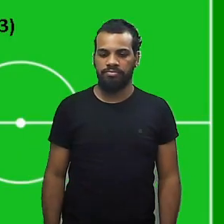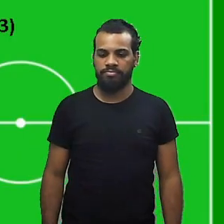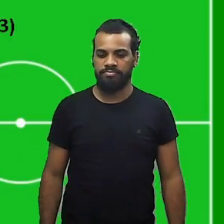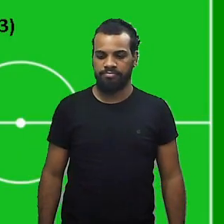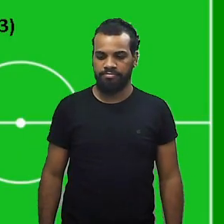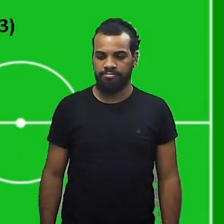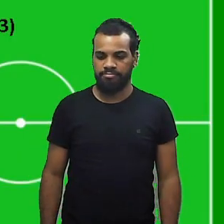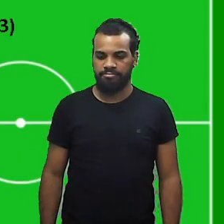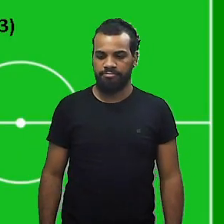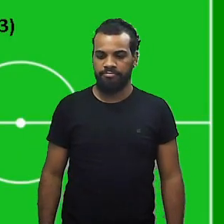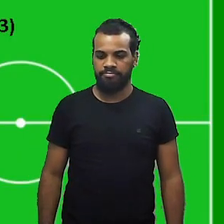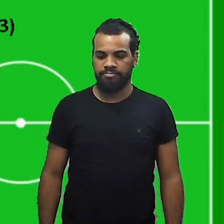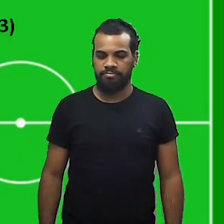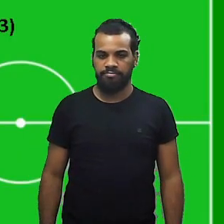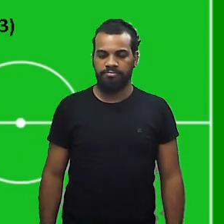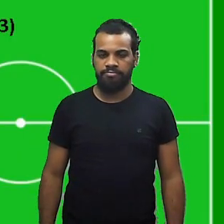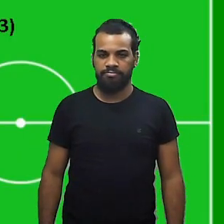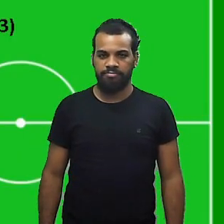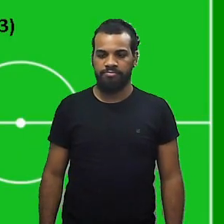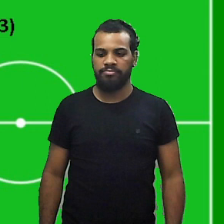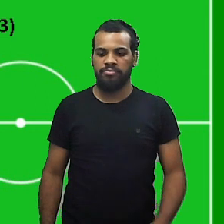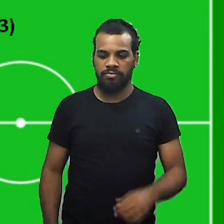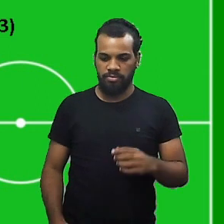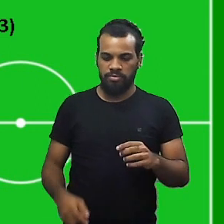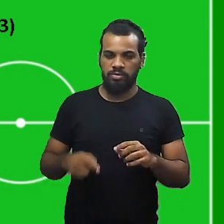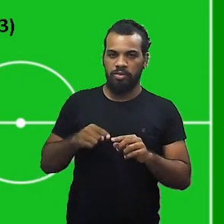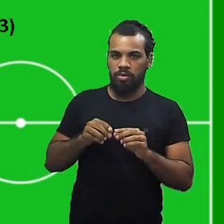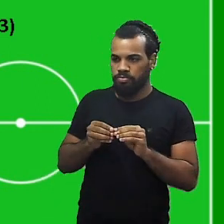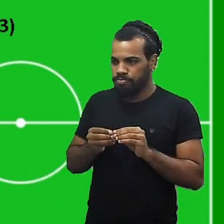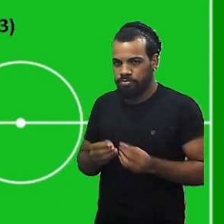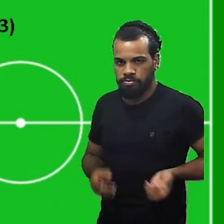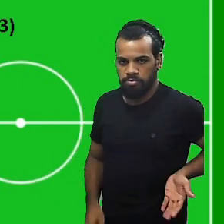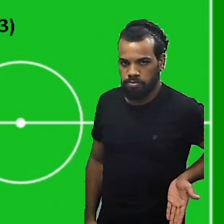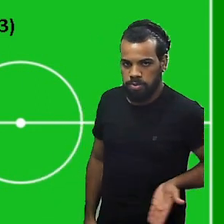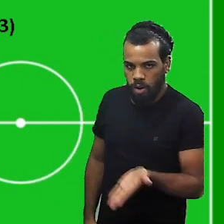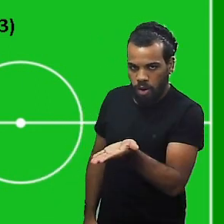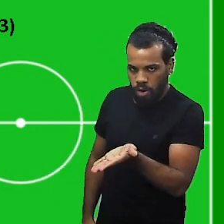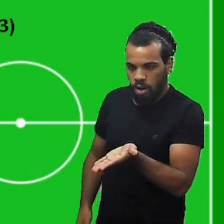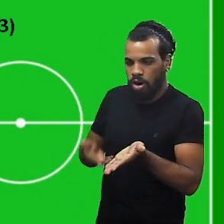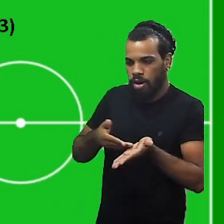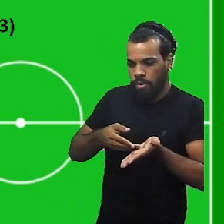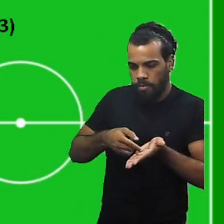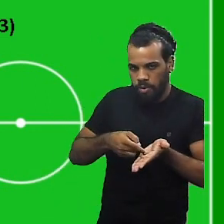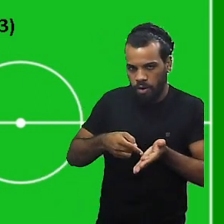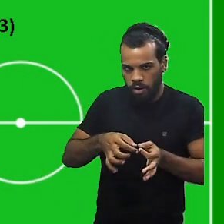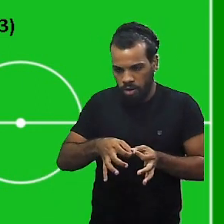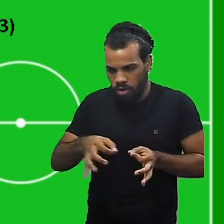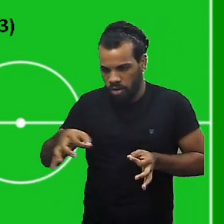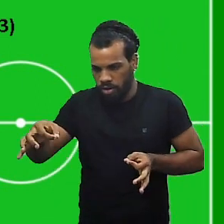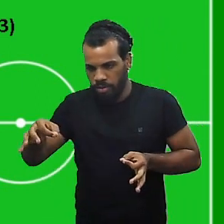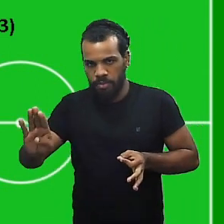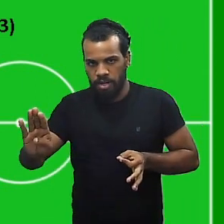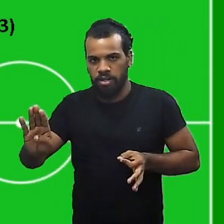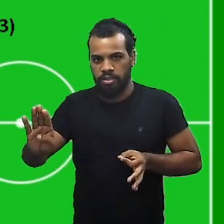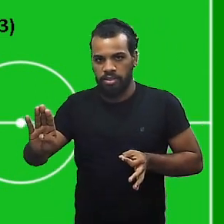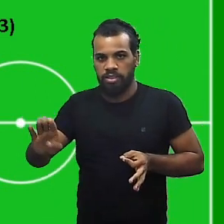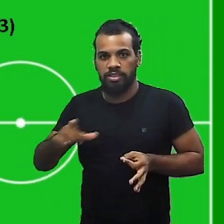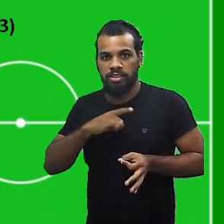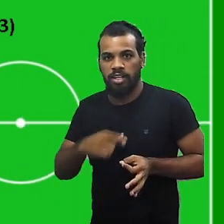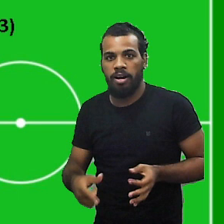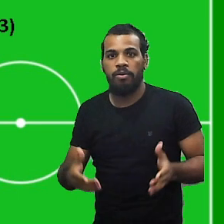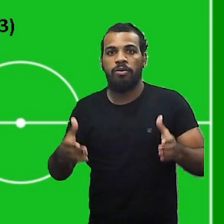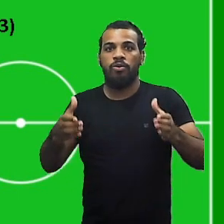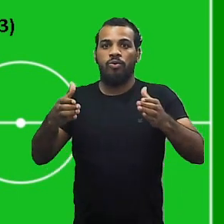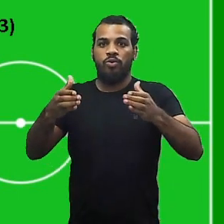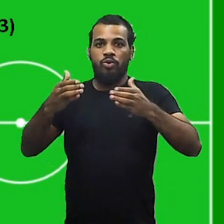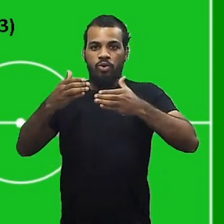tenho essa simulação aí. O camisa 10 vai tocar a bola até o ponto B, onde Danley vai receber e